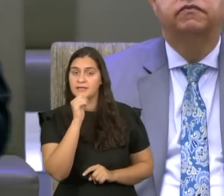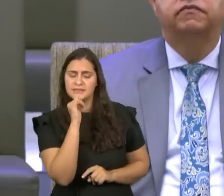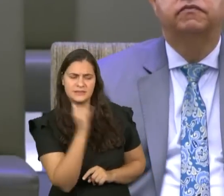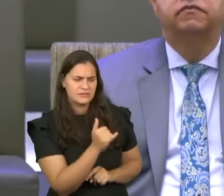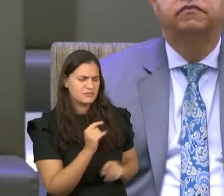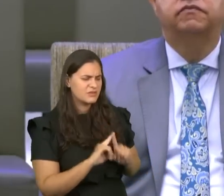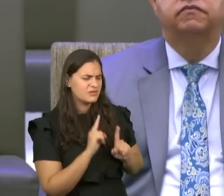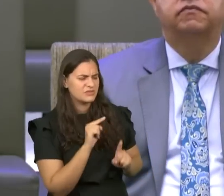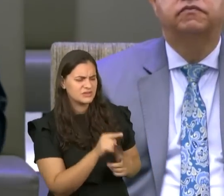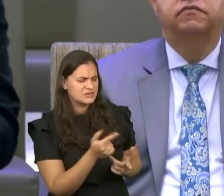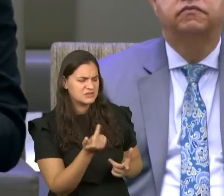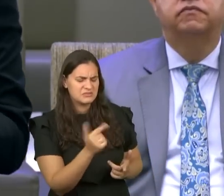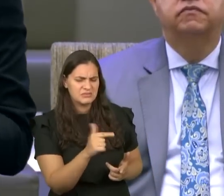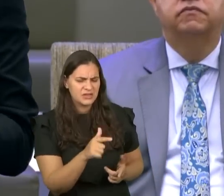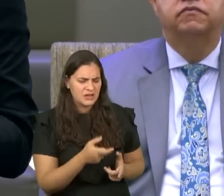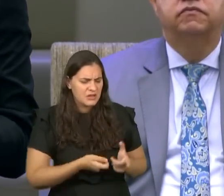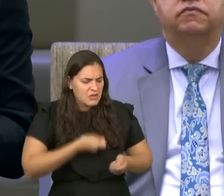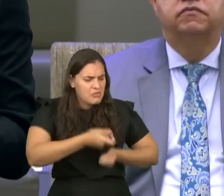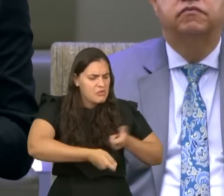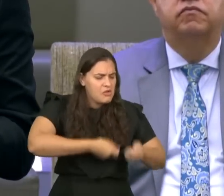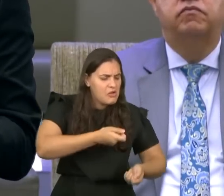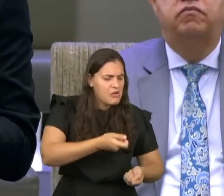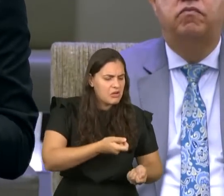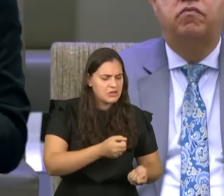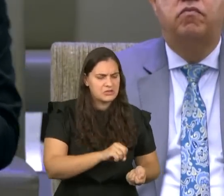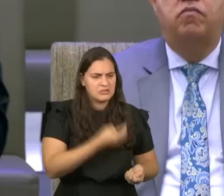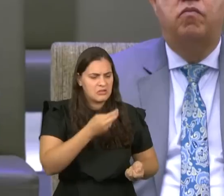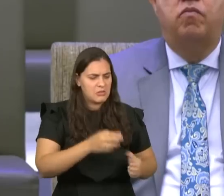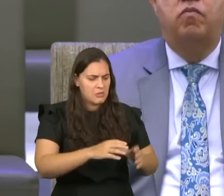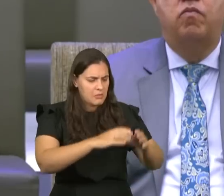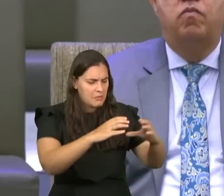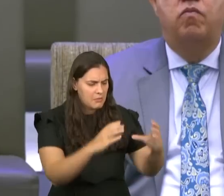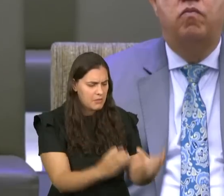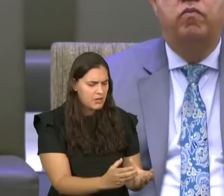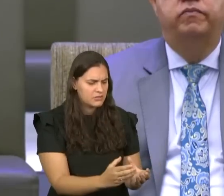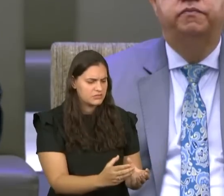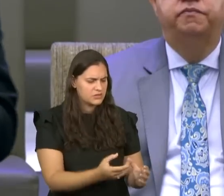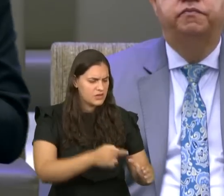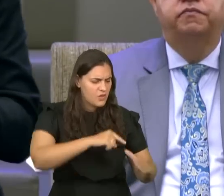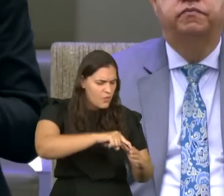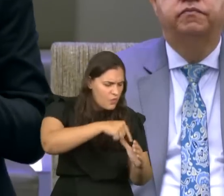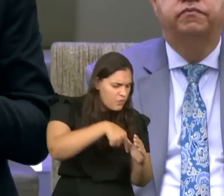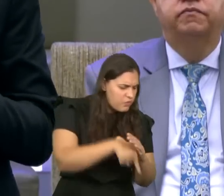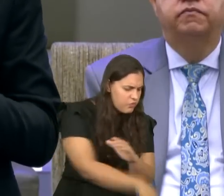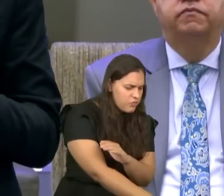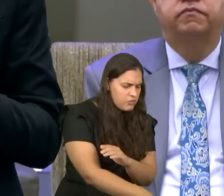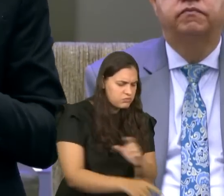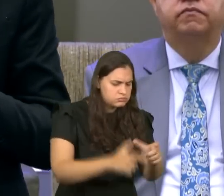mas você não tem corda nem balde e o poço é muito fundo